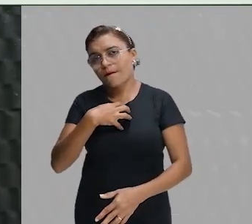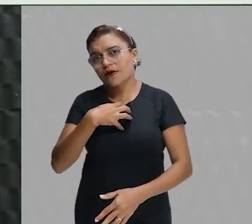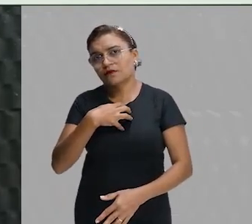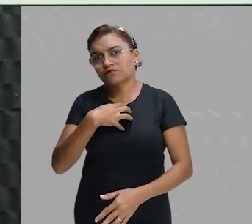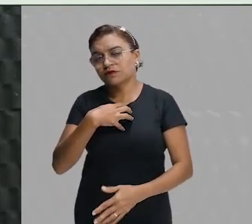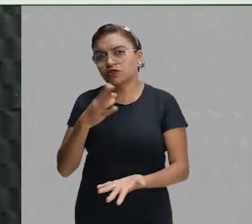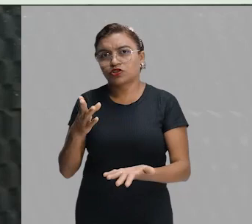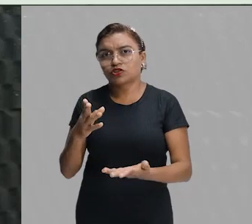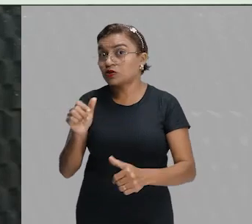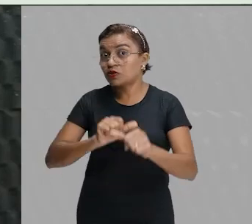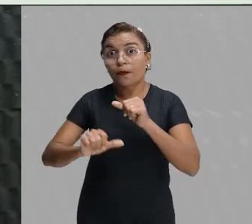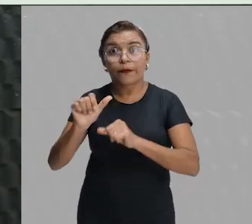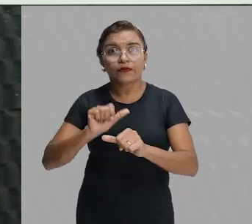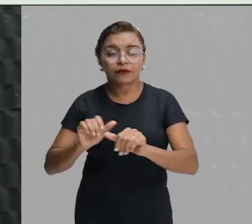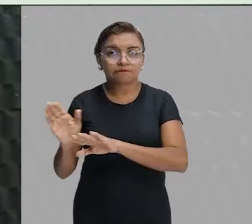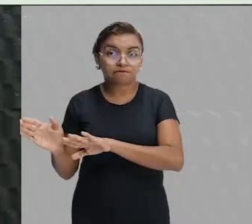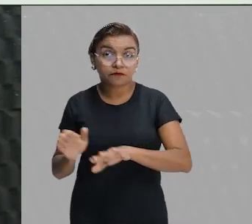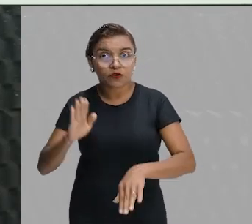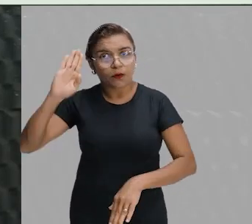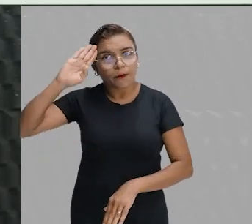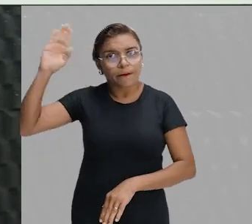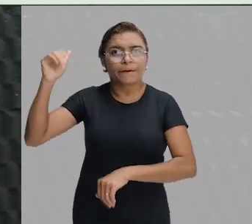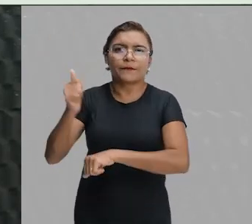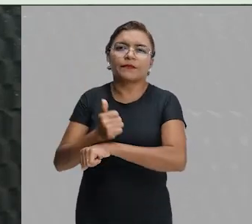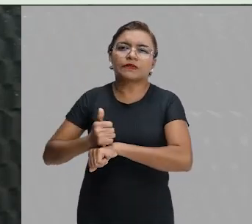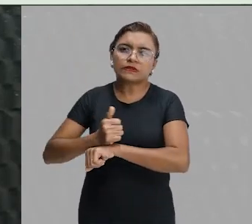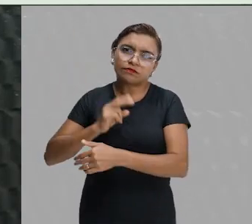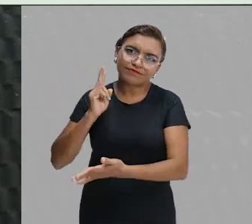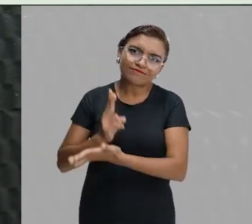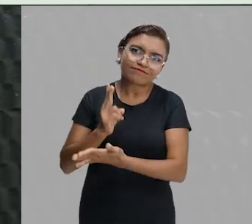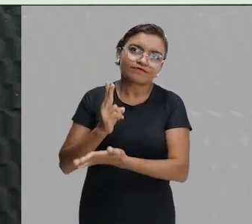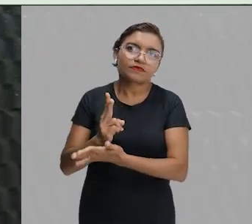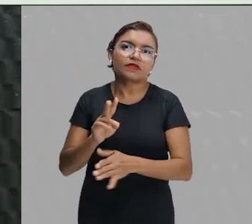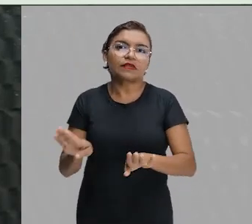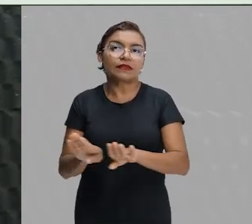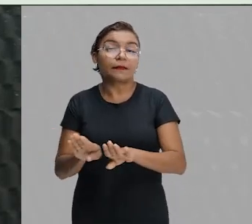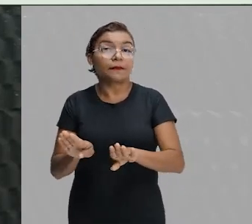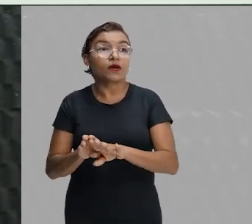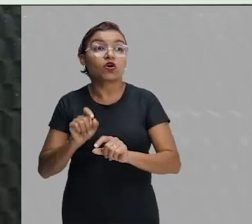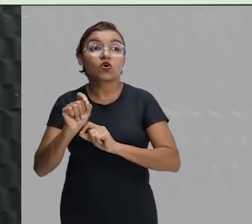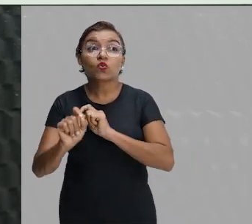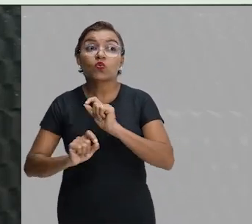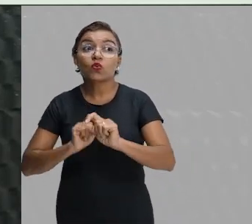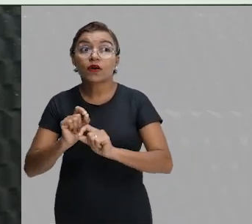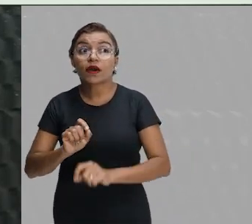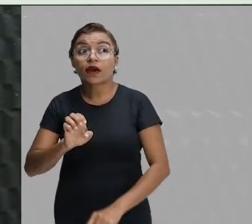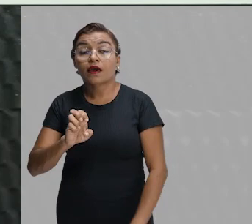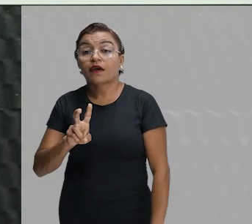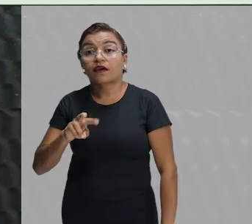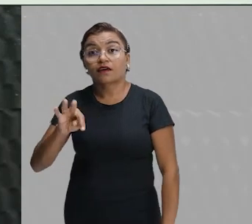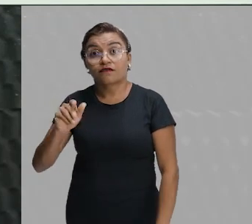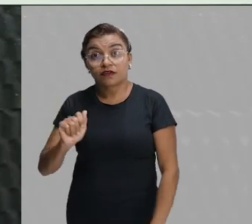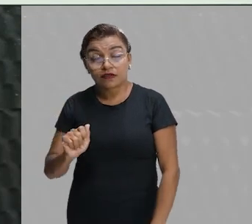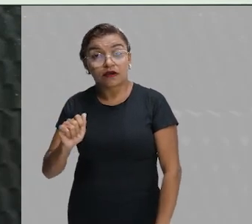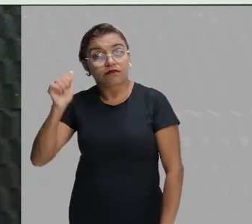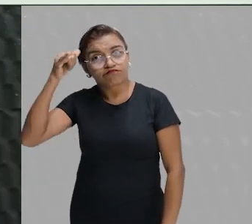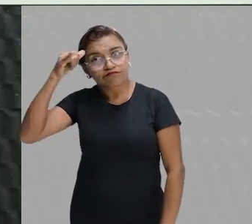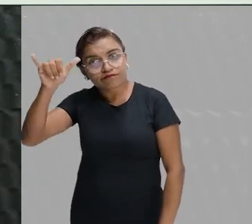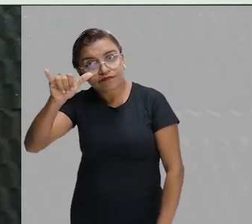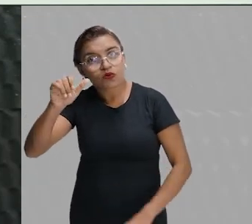Então, isto aqui, este princípio, ele precisa ser mantido e evita, olha, evita